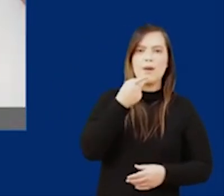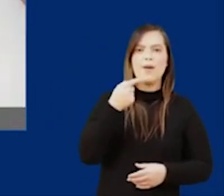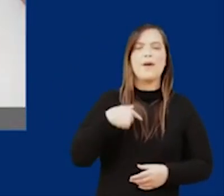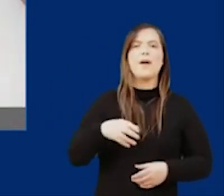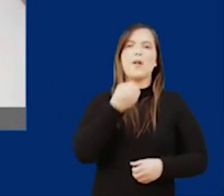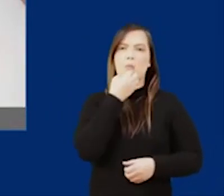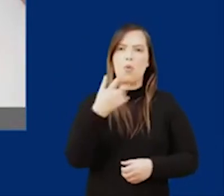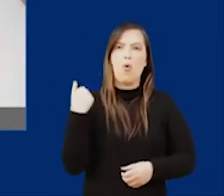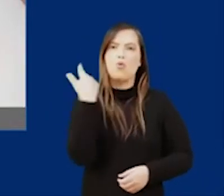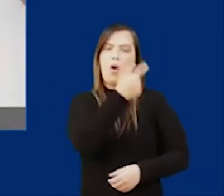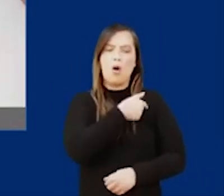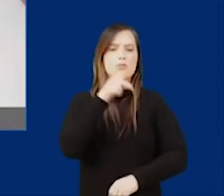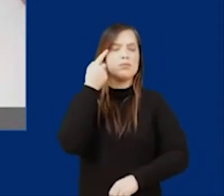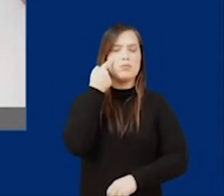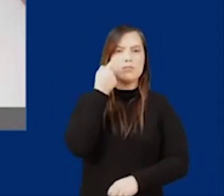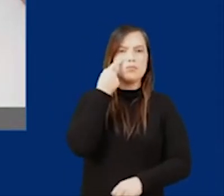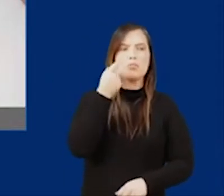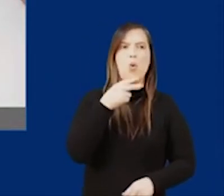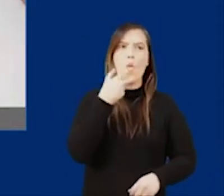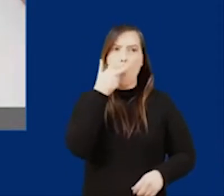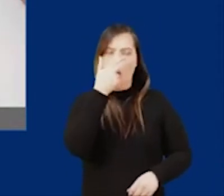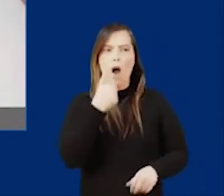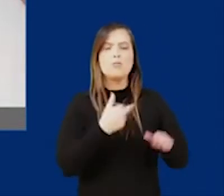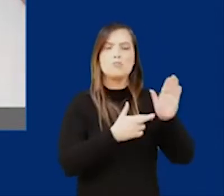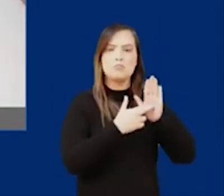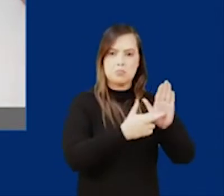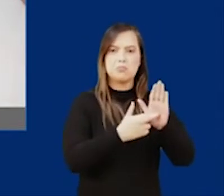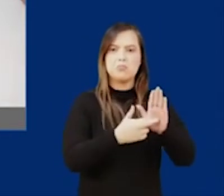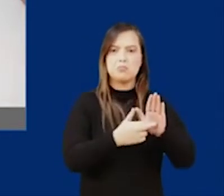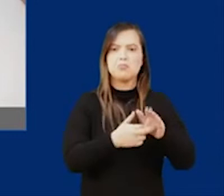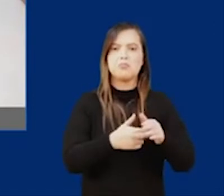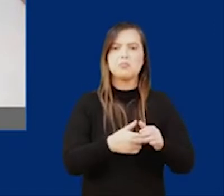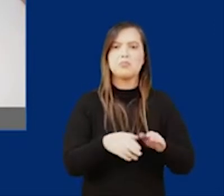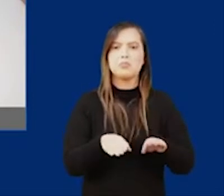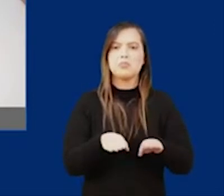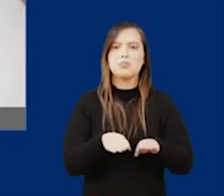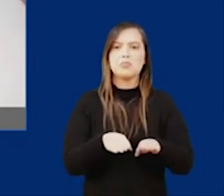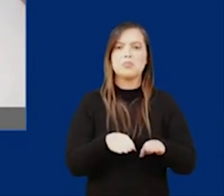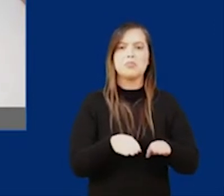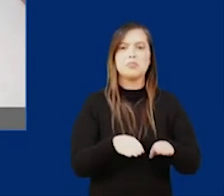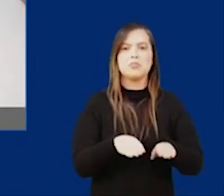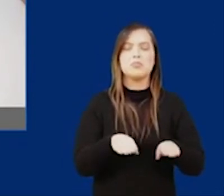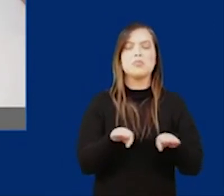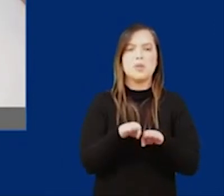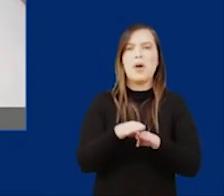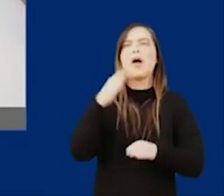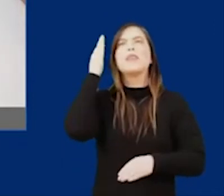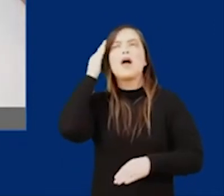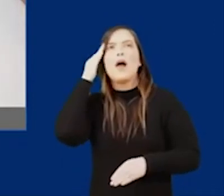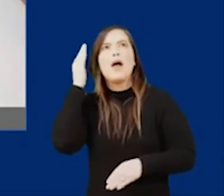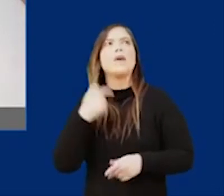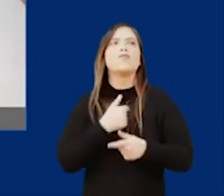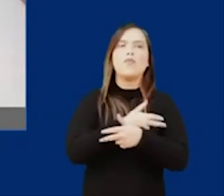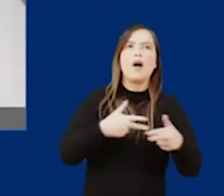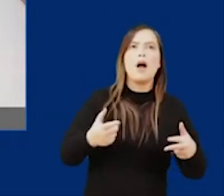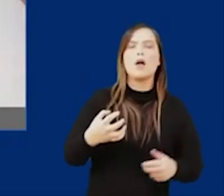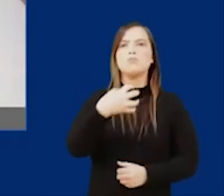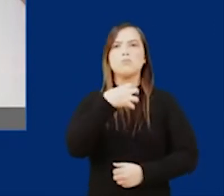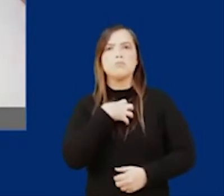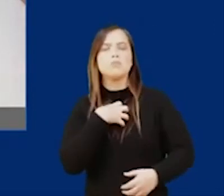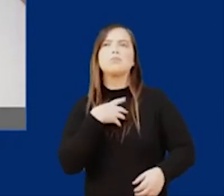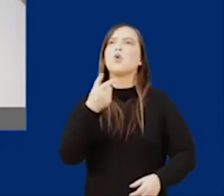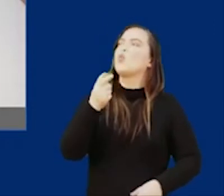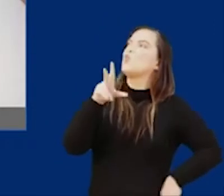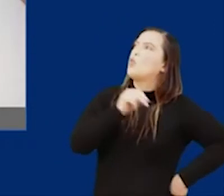estamos assistindo. Eu acho que representou muito já, né, a gente já começa a entender muita coisa, começa já a fazer sentido, a gente já começa